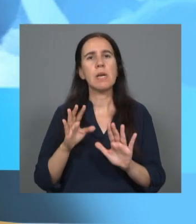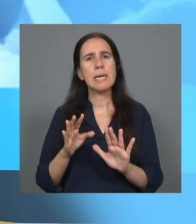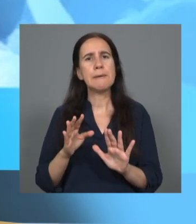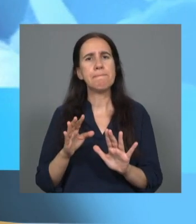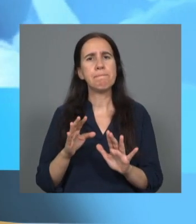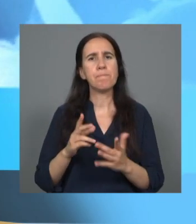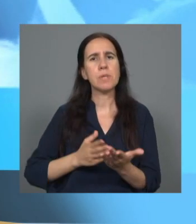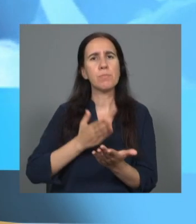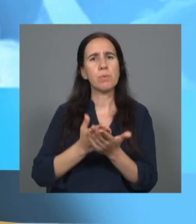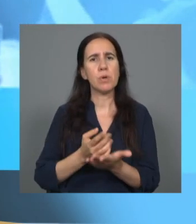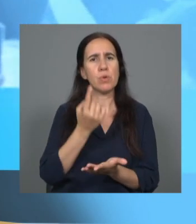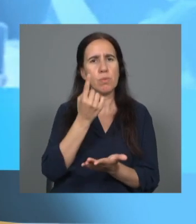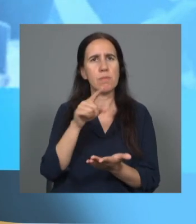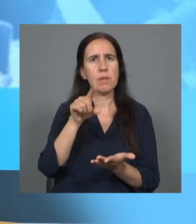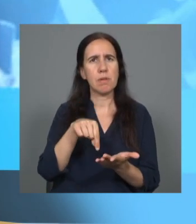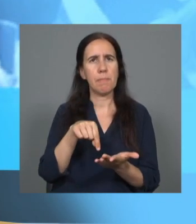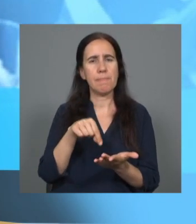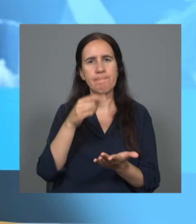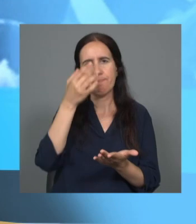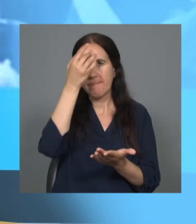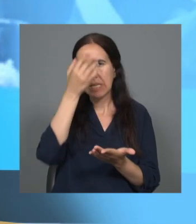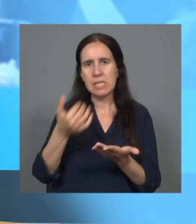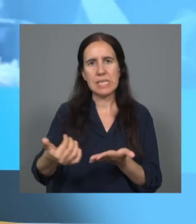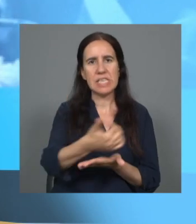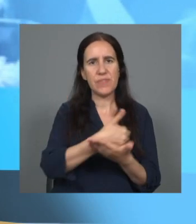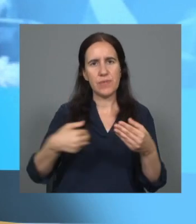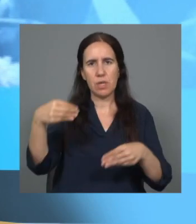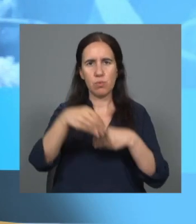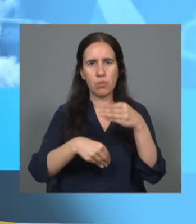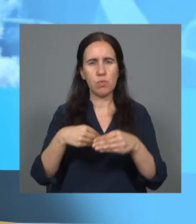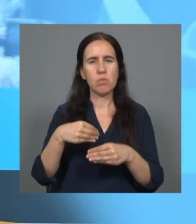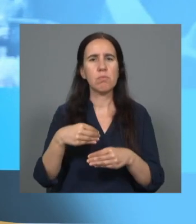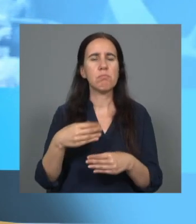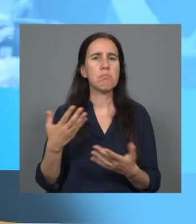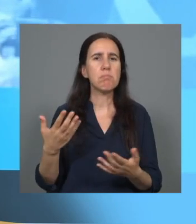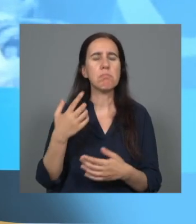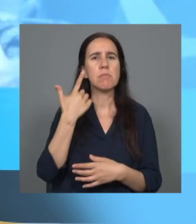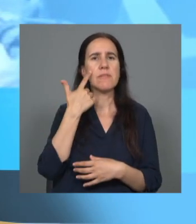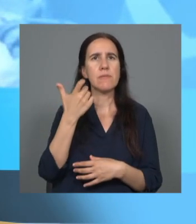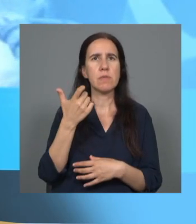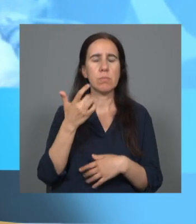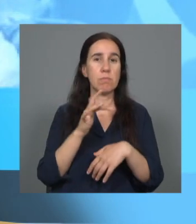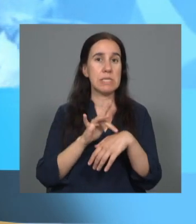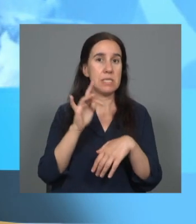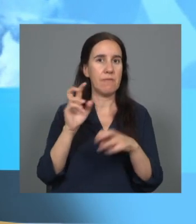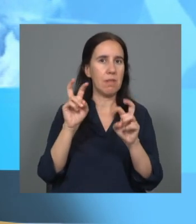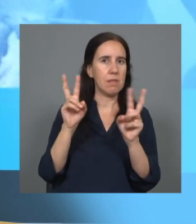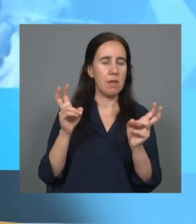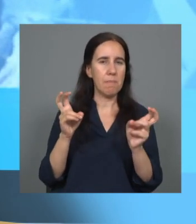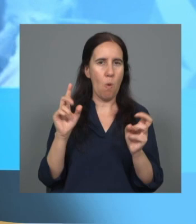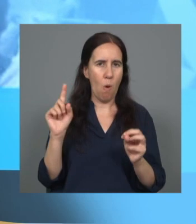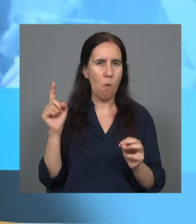uma proposta também de referendo. Parece-lhe que, dada a sensibilidade do tema, que